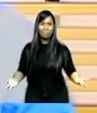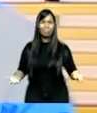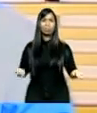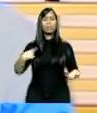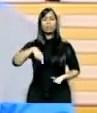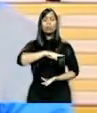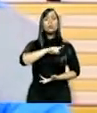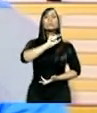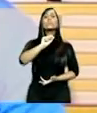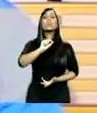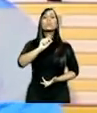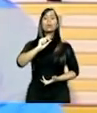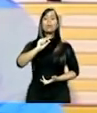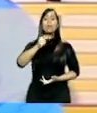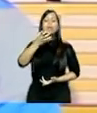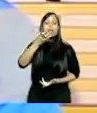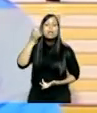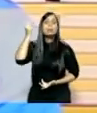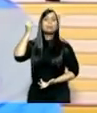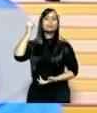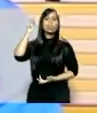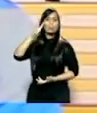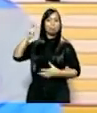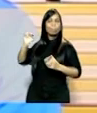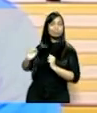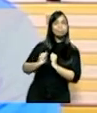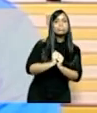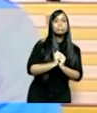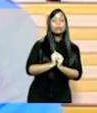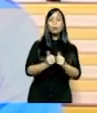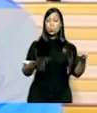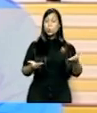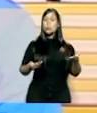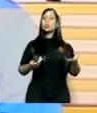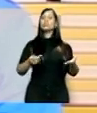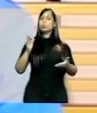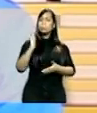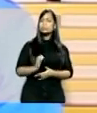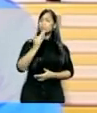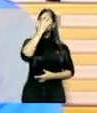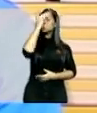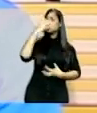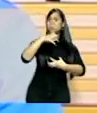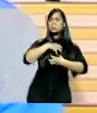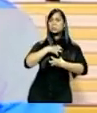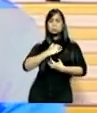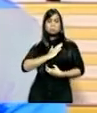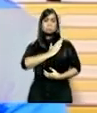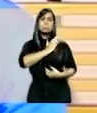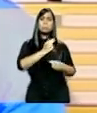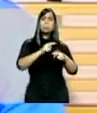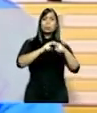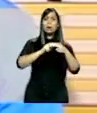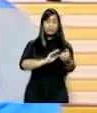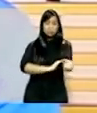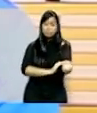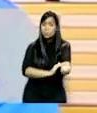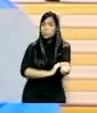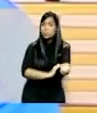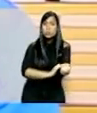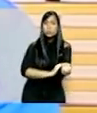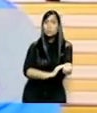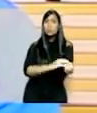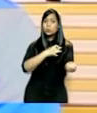essa herança histórica. E hoje no Brasil é muito comum pessoas se sentirem discriminadas por conta da cor, né, da raça,